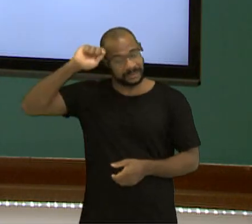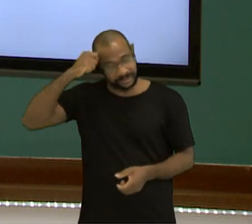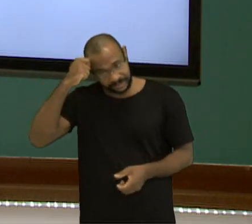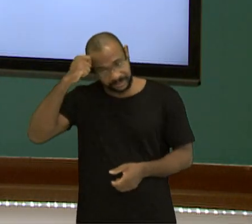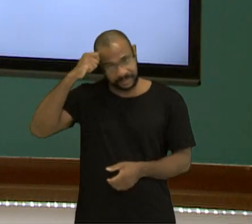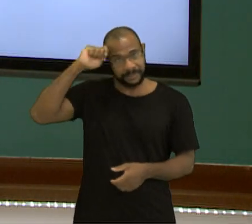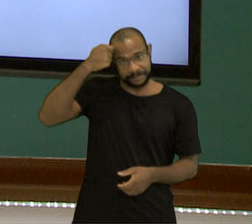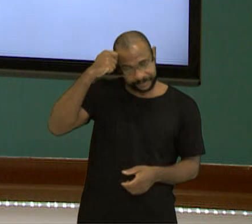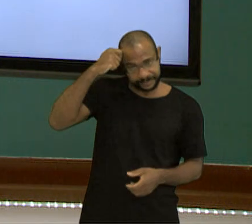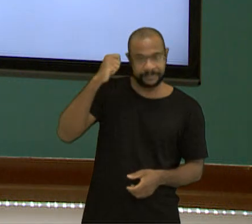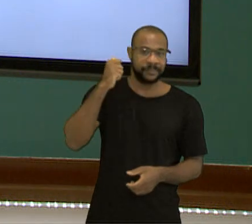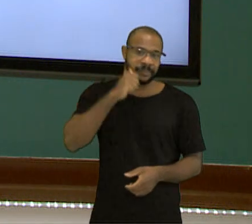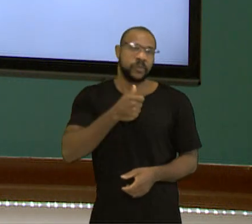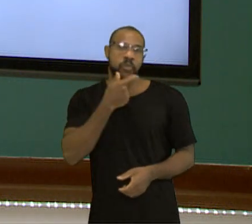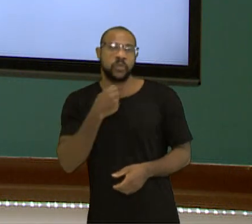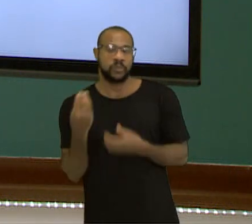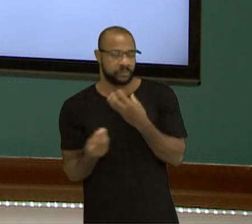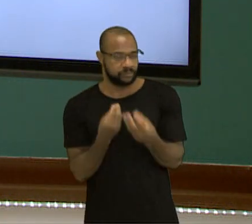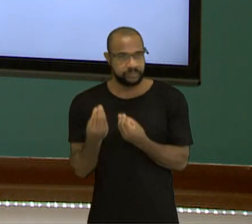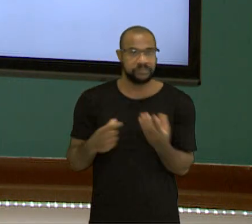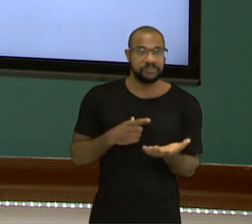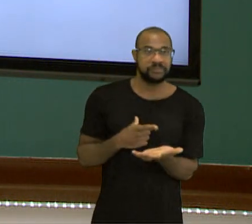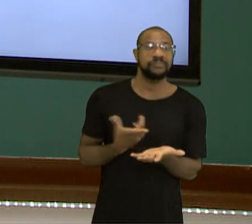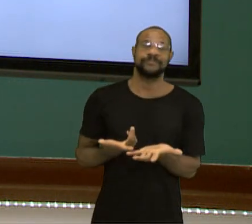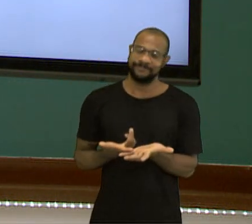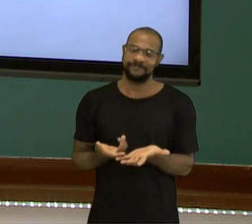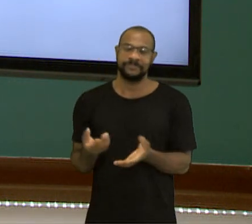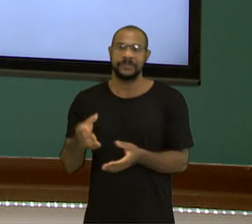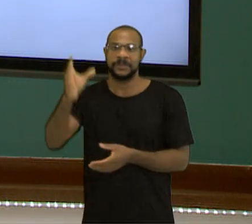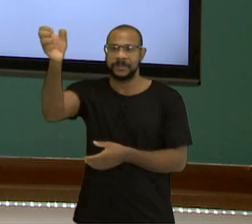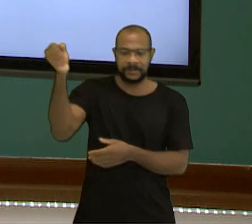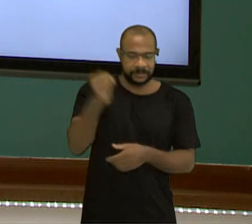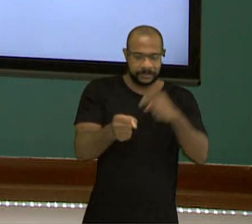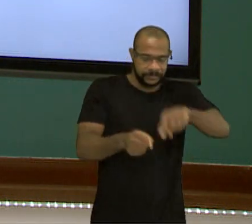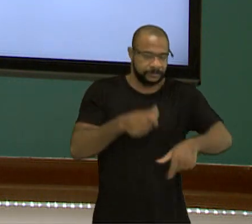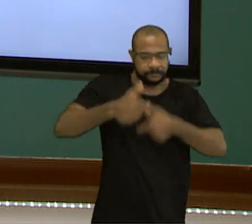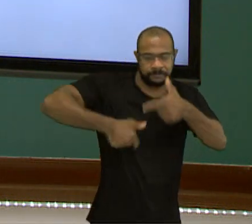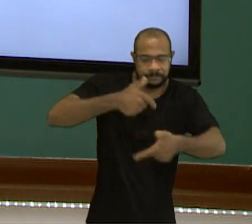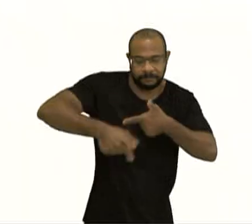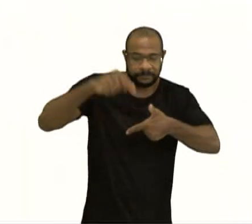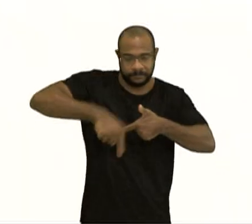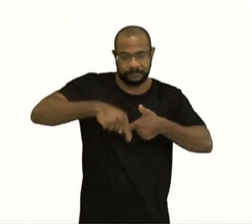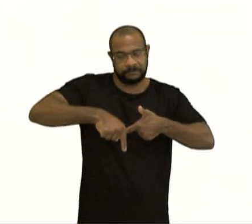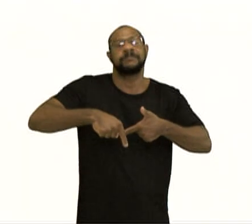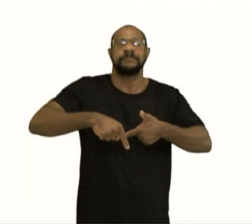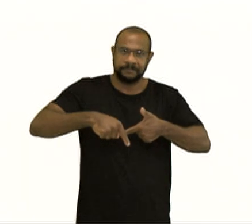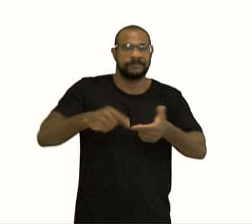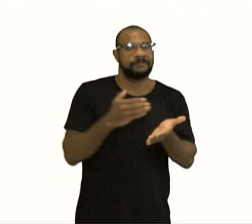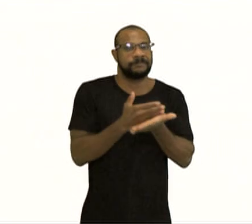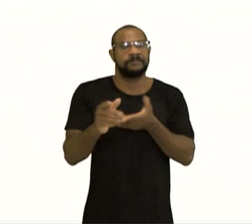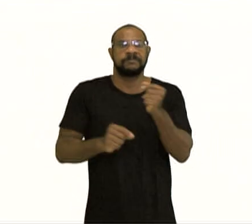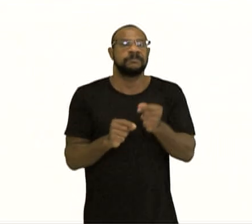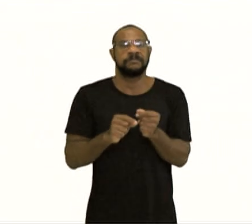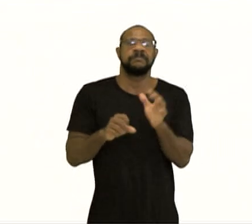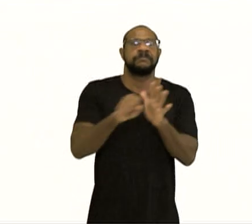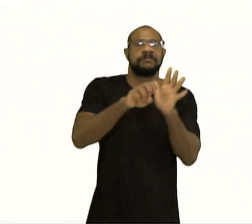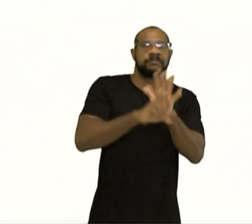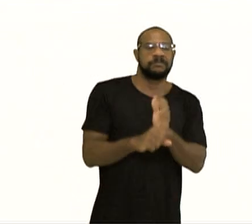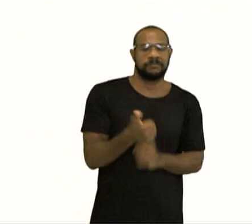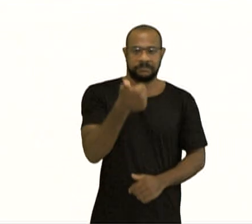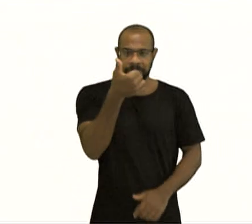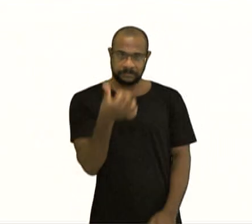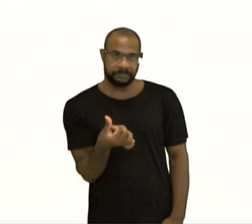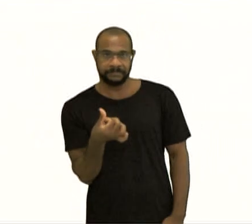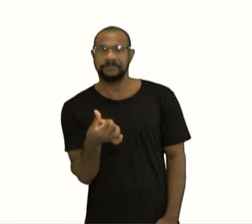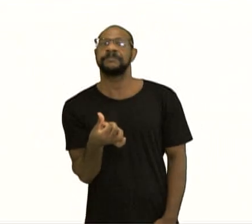negras africanos, oriundos da África, vão ser introduzidos como uma mão de obra escrava a partir do século XVI,